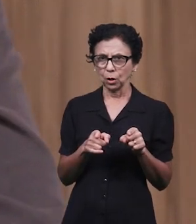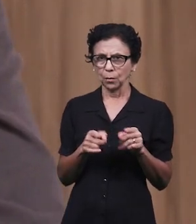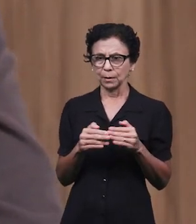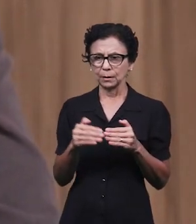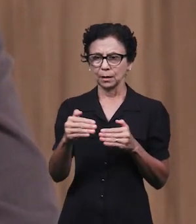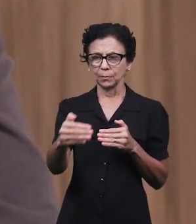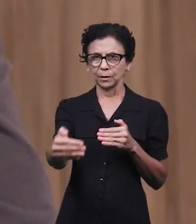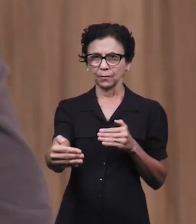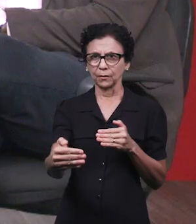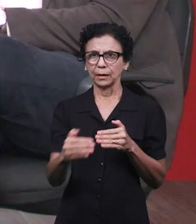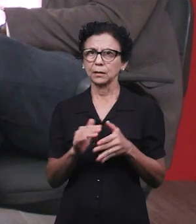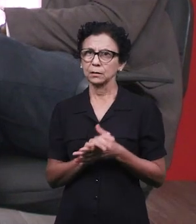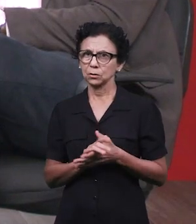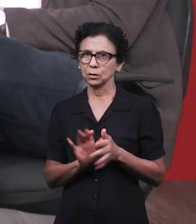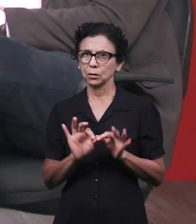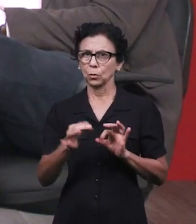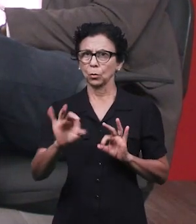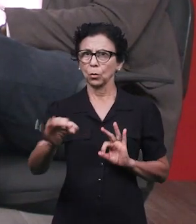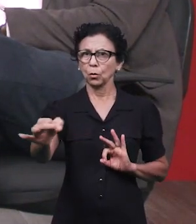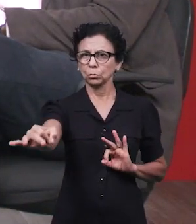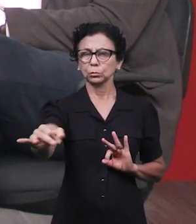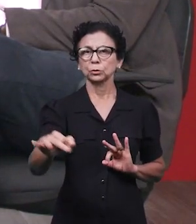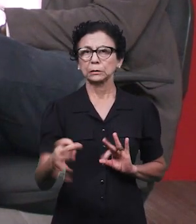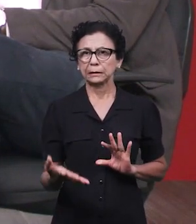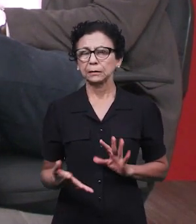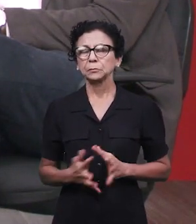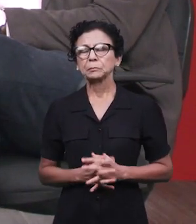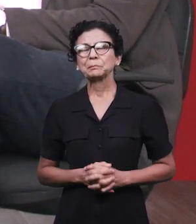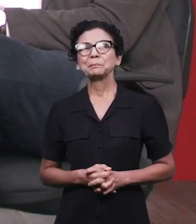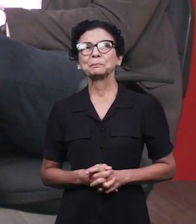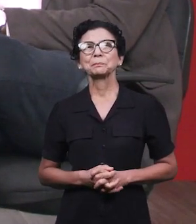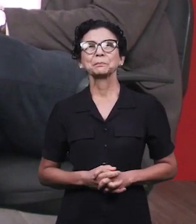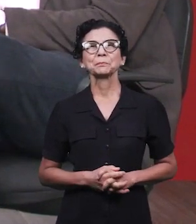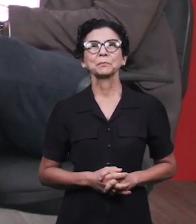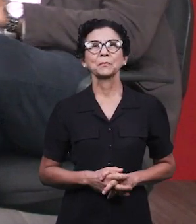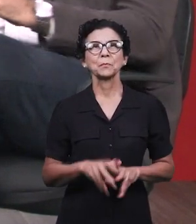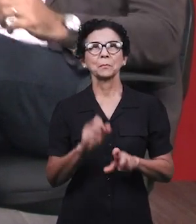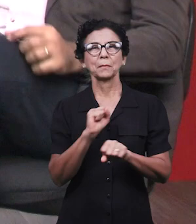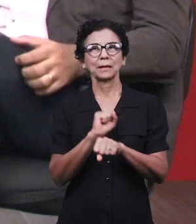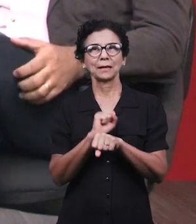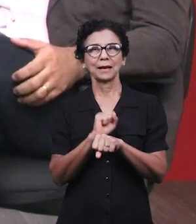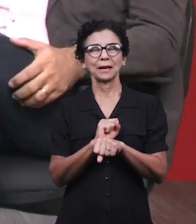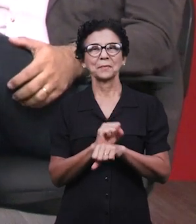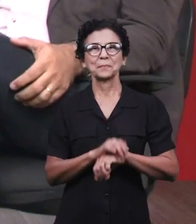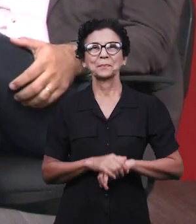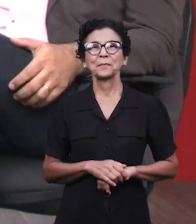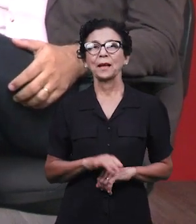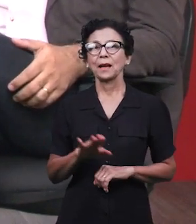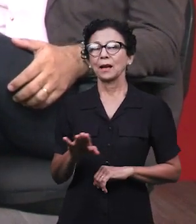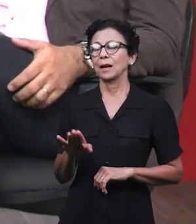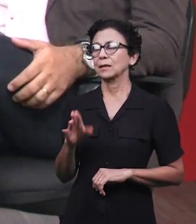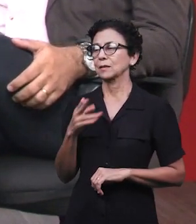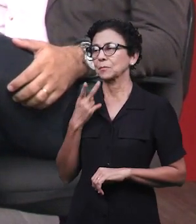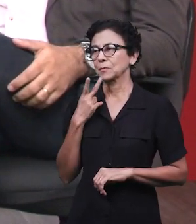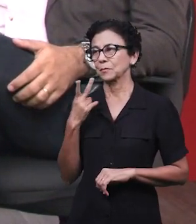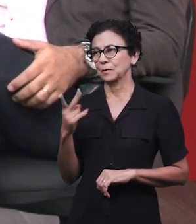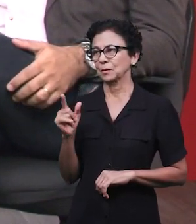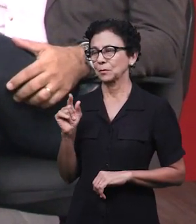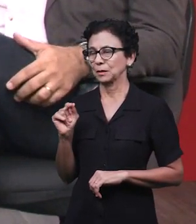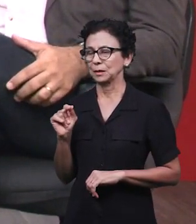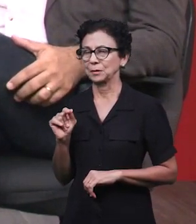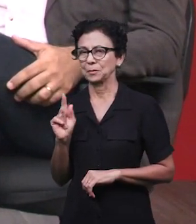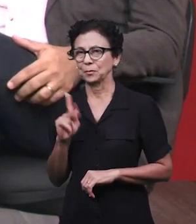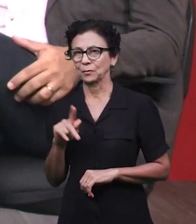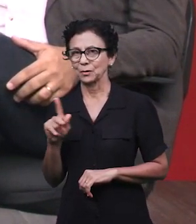percorrida. Bom, nós vamos ficar nesse episódio por aqui, mas eu ainda queria ressaltar, professor